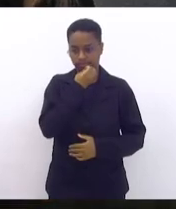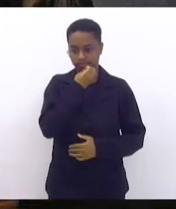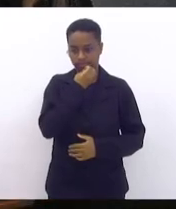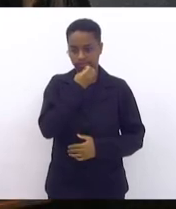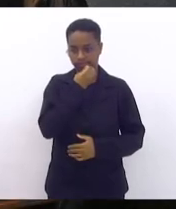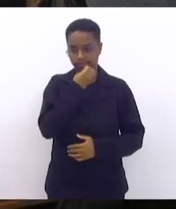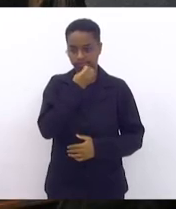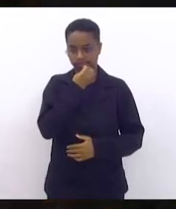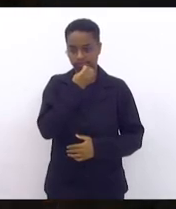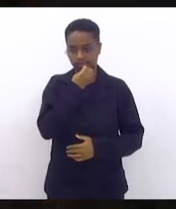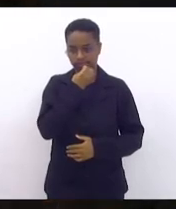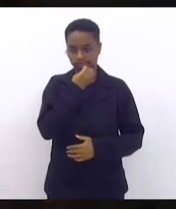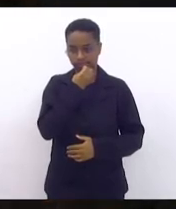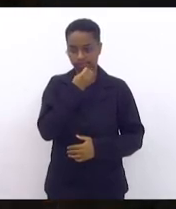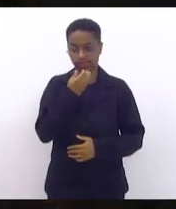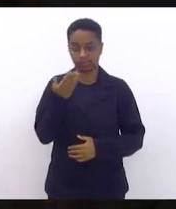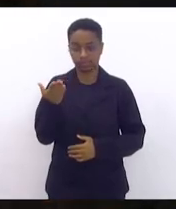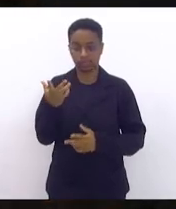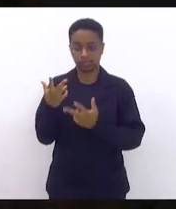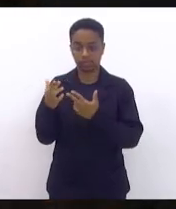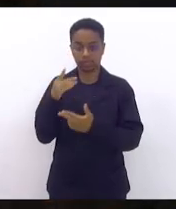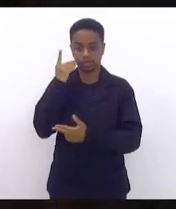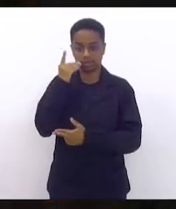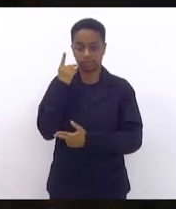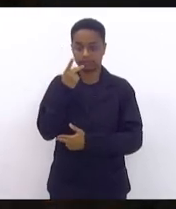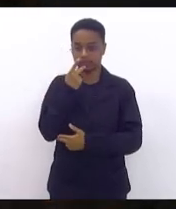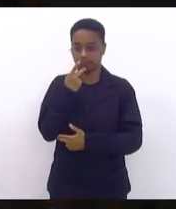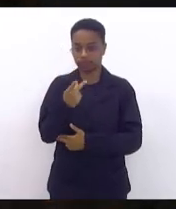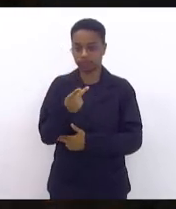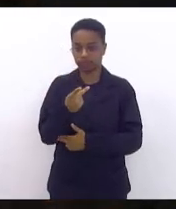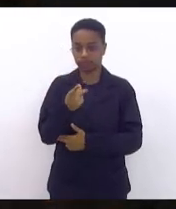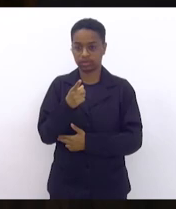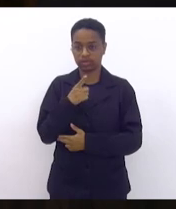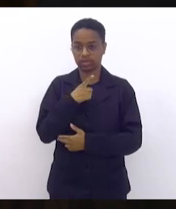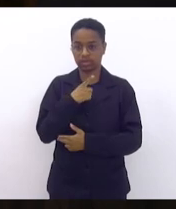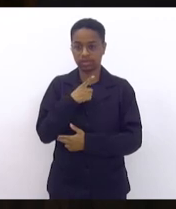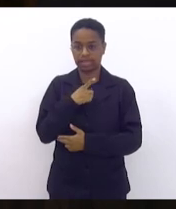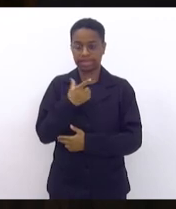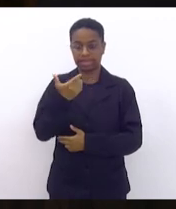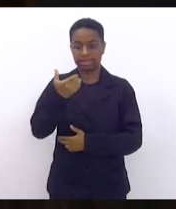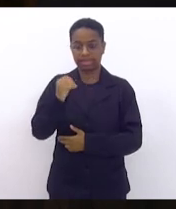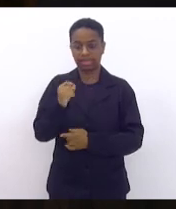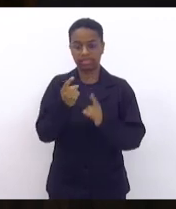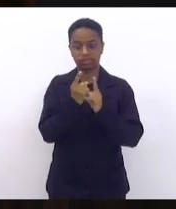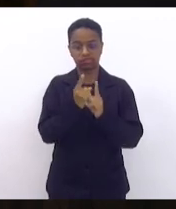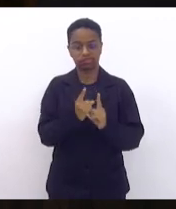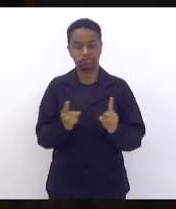como acrescenta deputada Célia Jordão 10 longevos